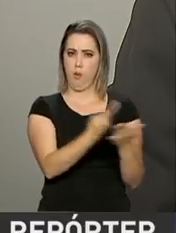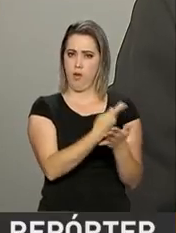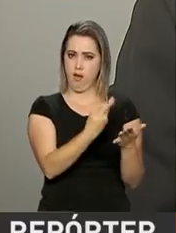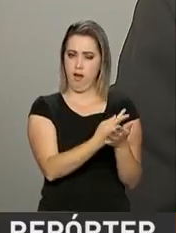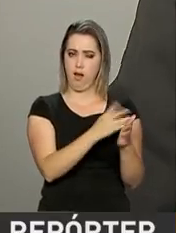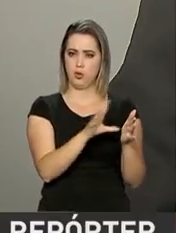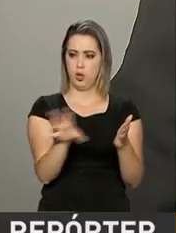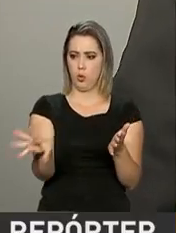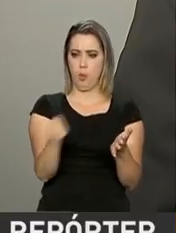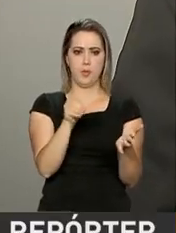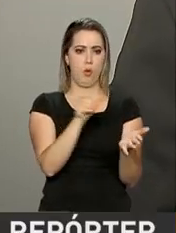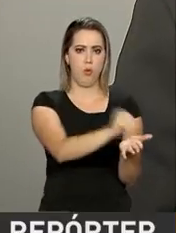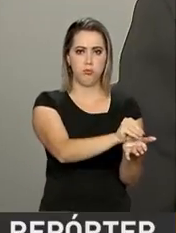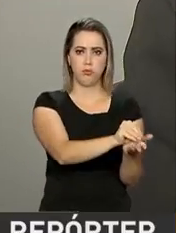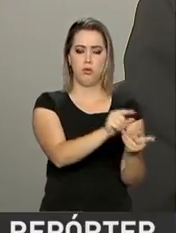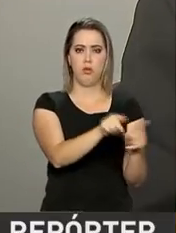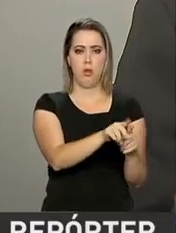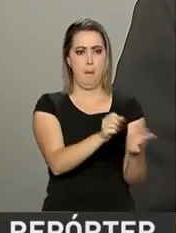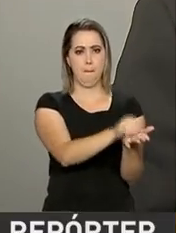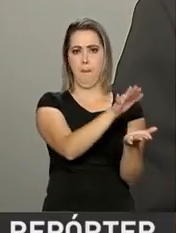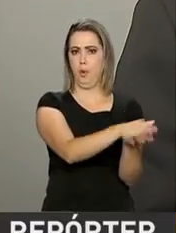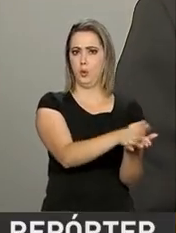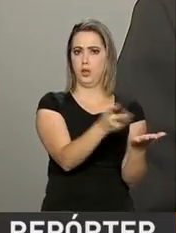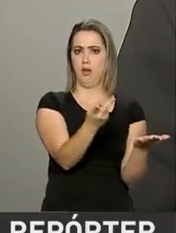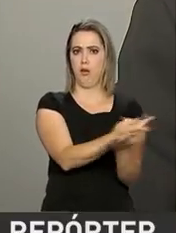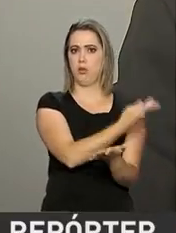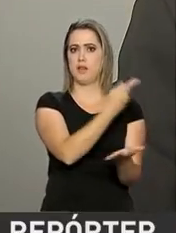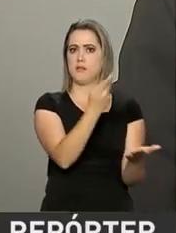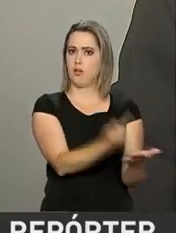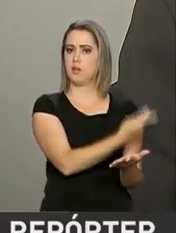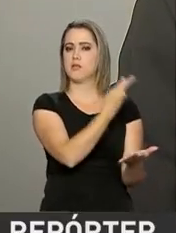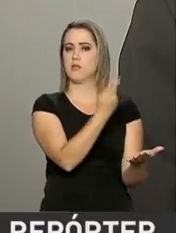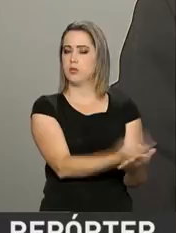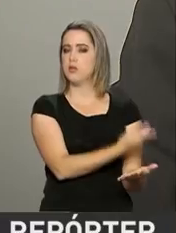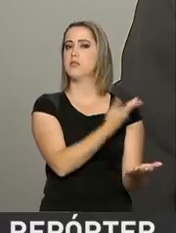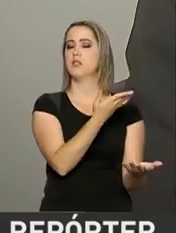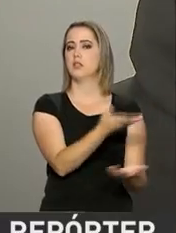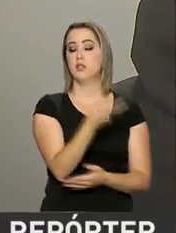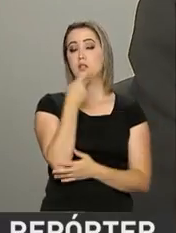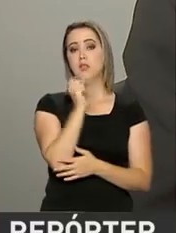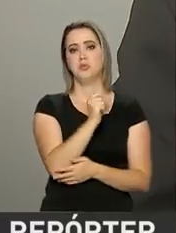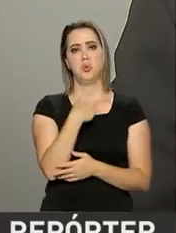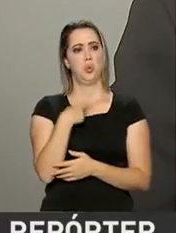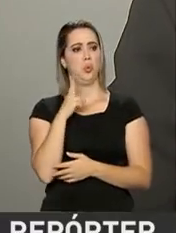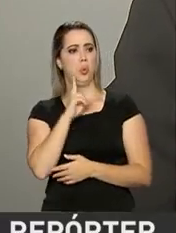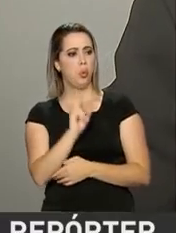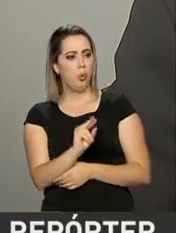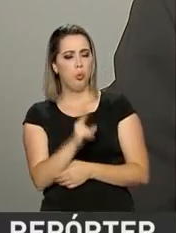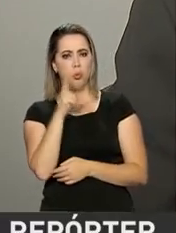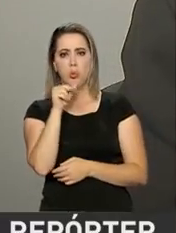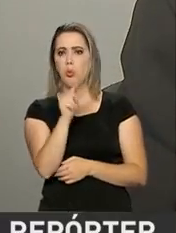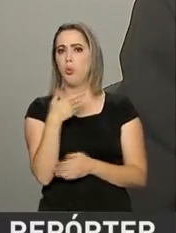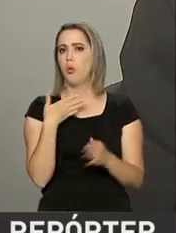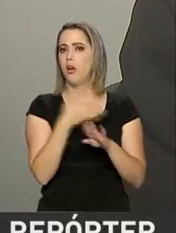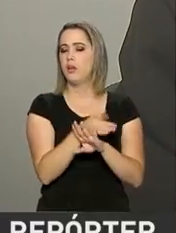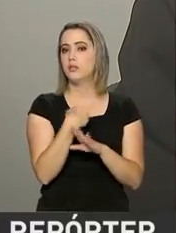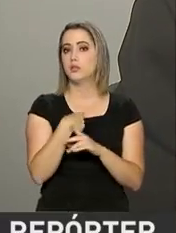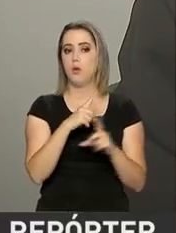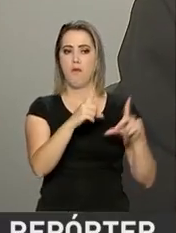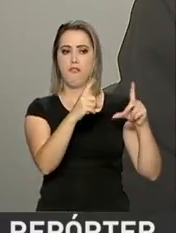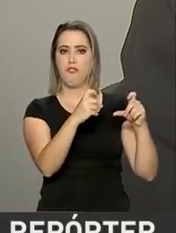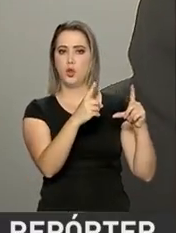aparecer eo indivíduo não sabe porque eu nunca estive em um determinado lugar ou venha a fotografia e ele